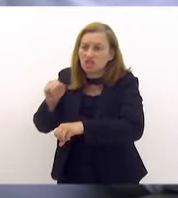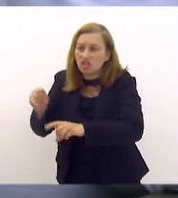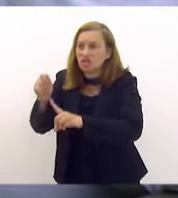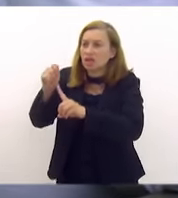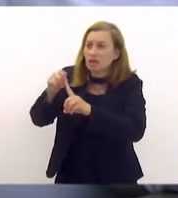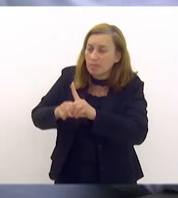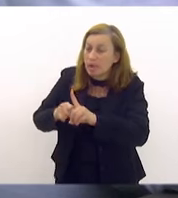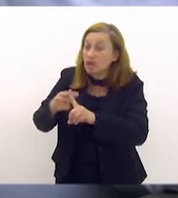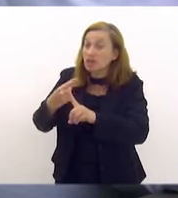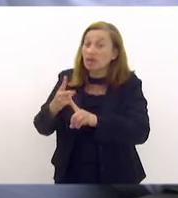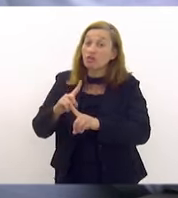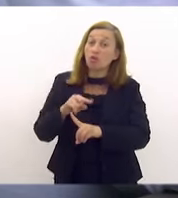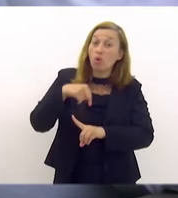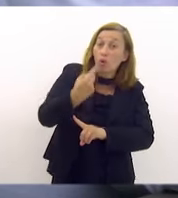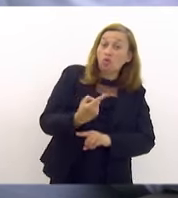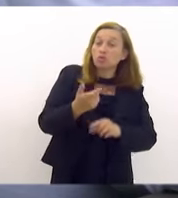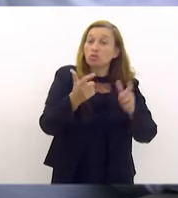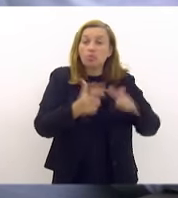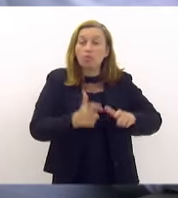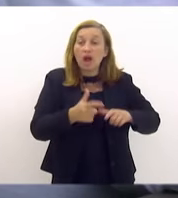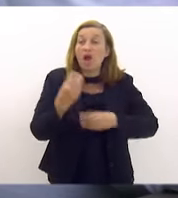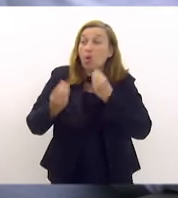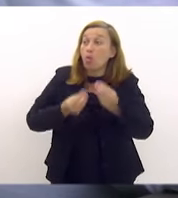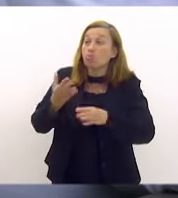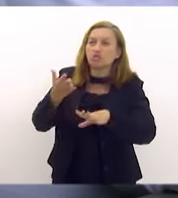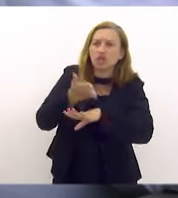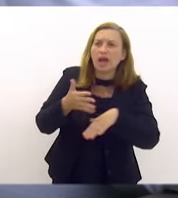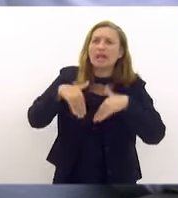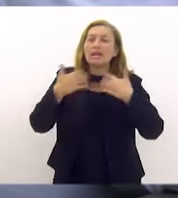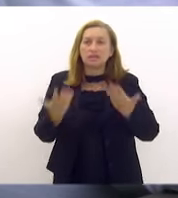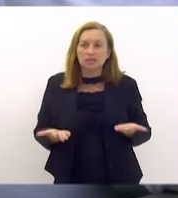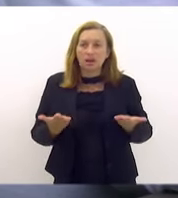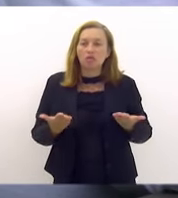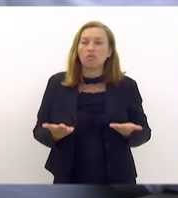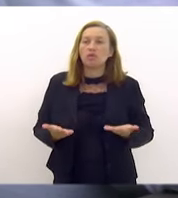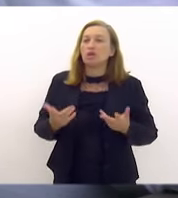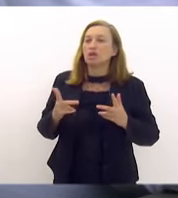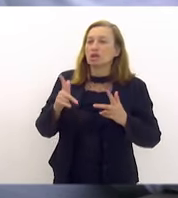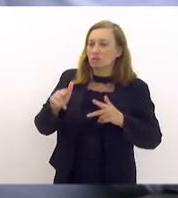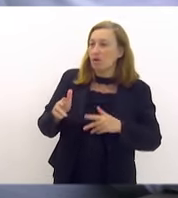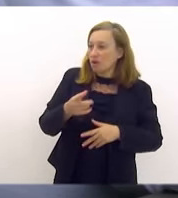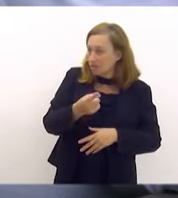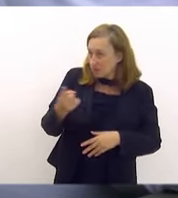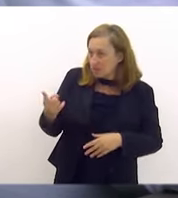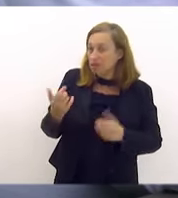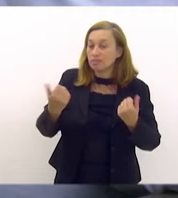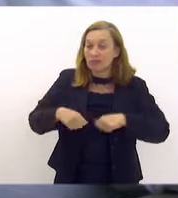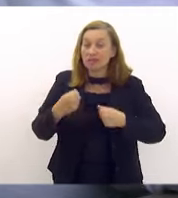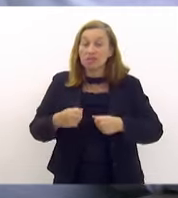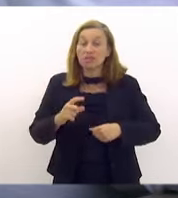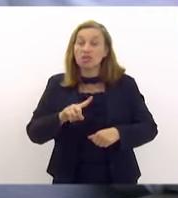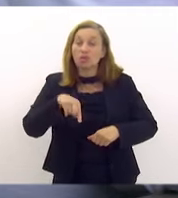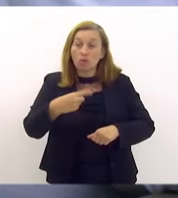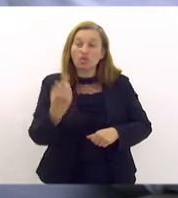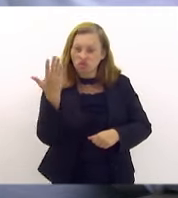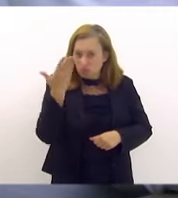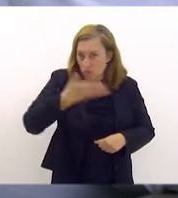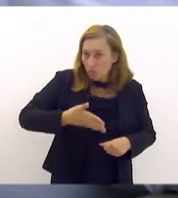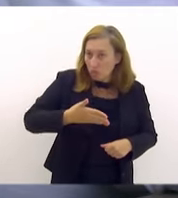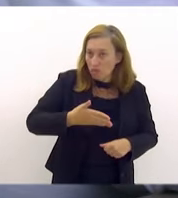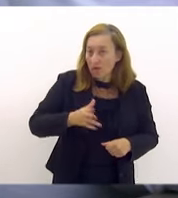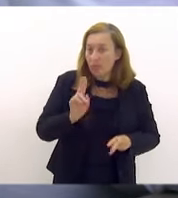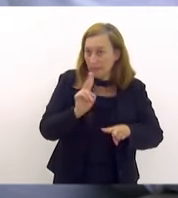cidade Como assim chegar naquele então a gente assim como vocês precisam de outros indícios né para